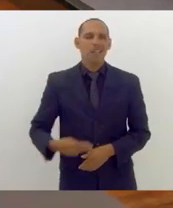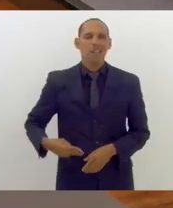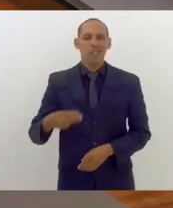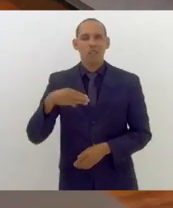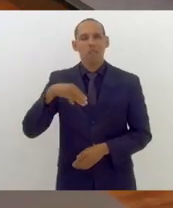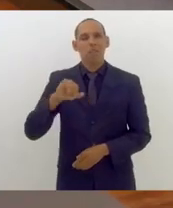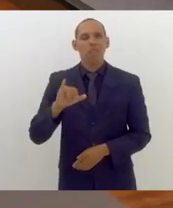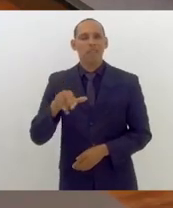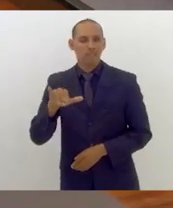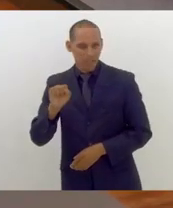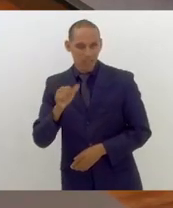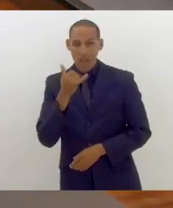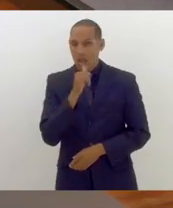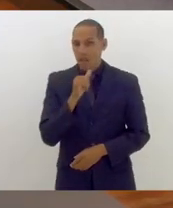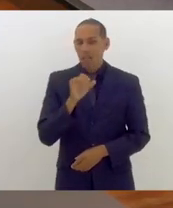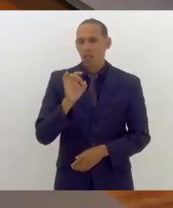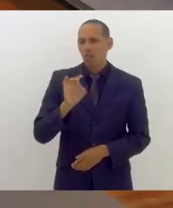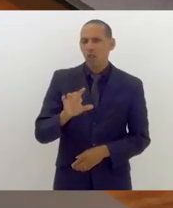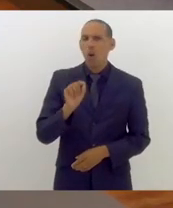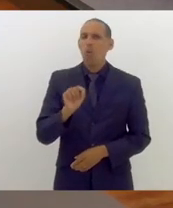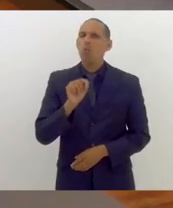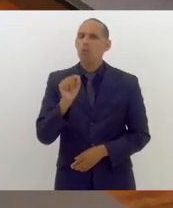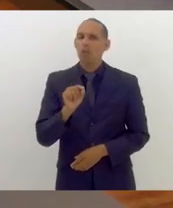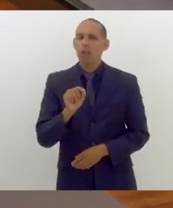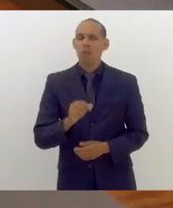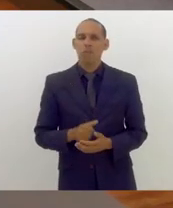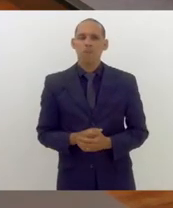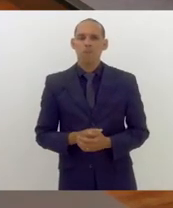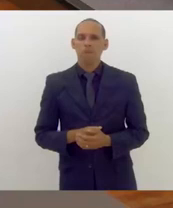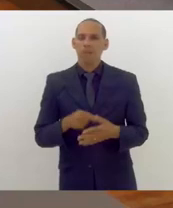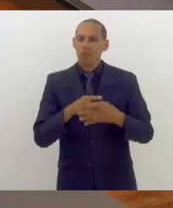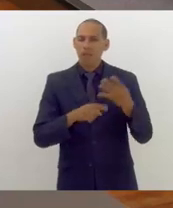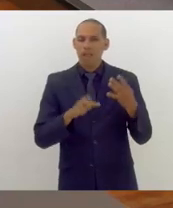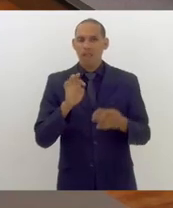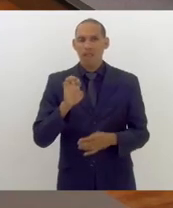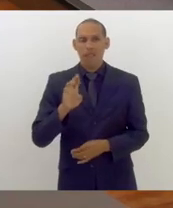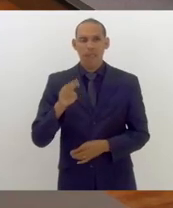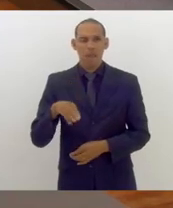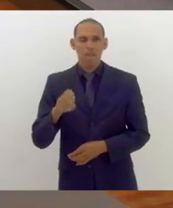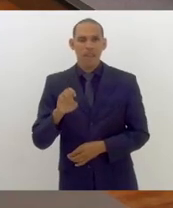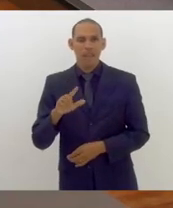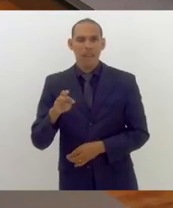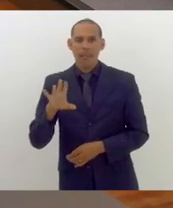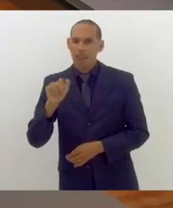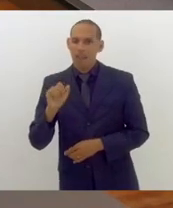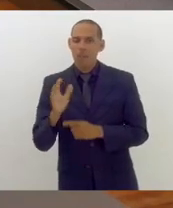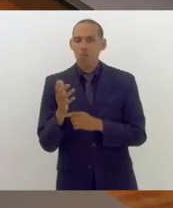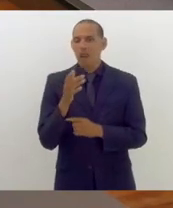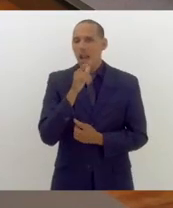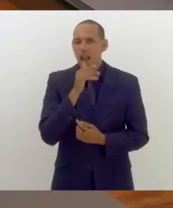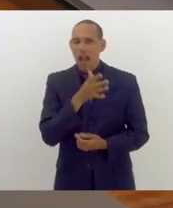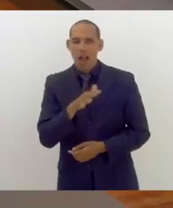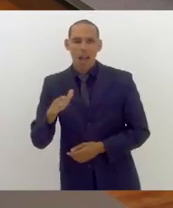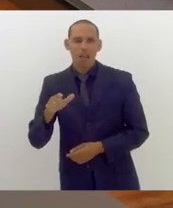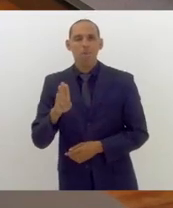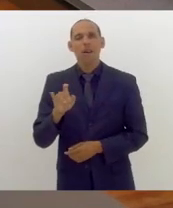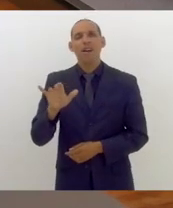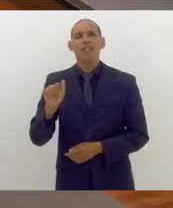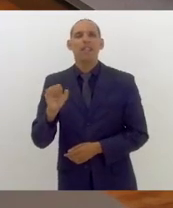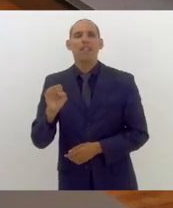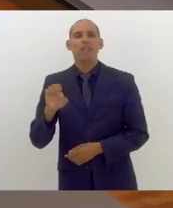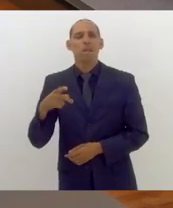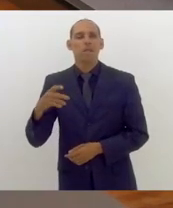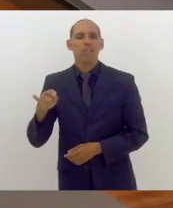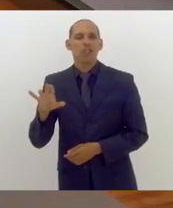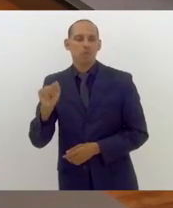que não se trata só da questão das quatro termelétricas que tá no espelho vai ser Sepetiba o transtorno não é da